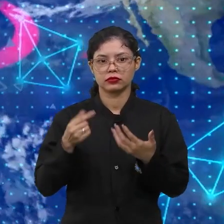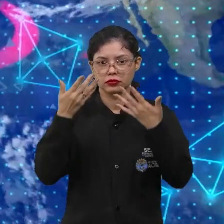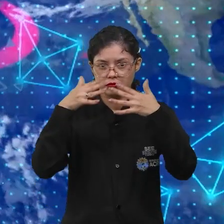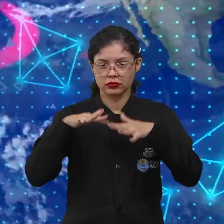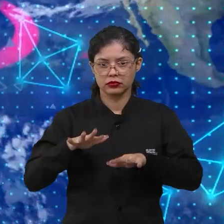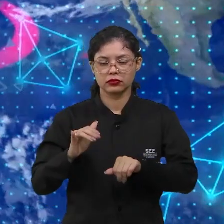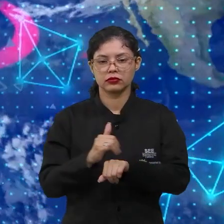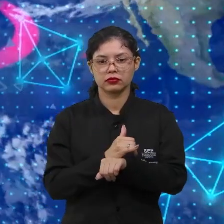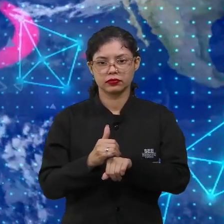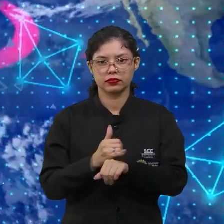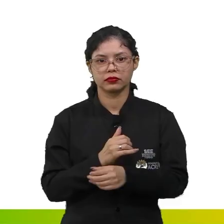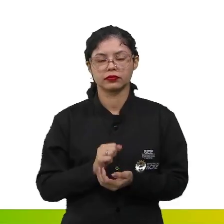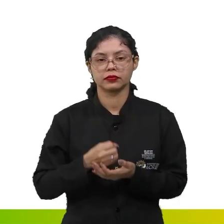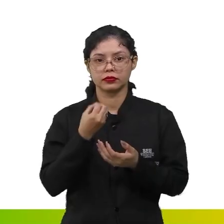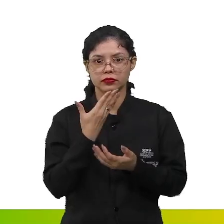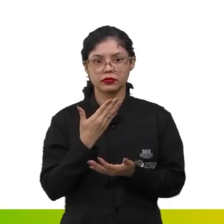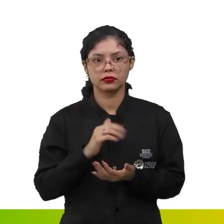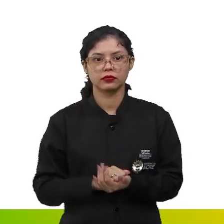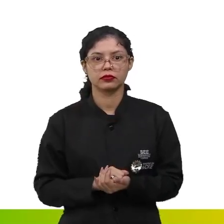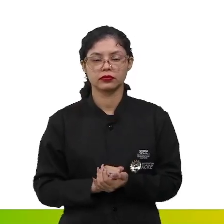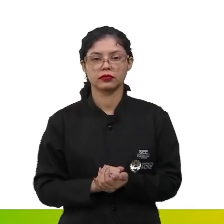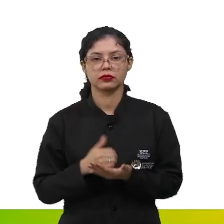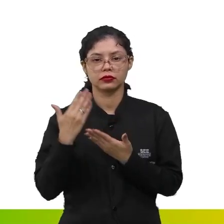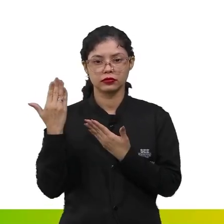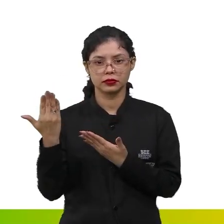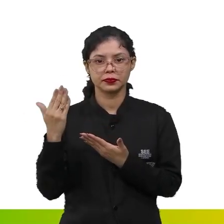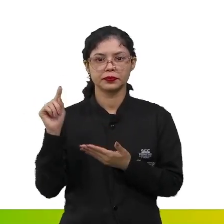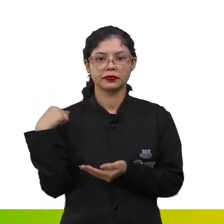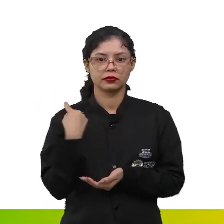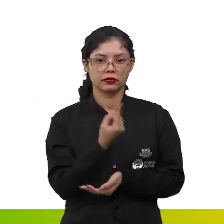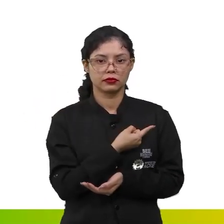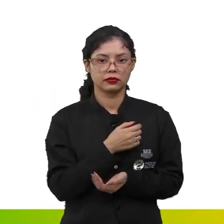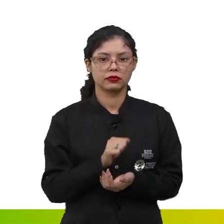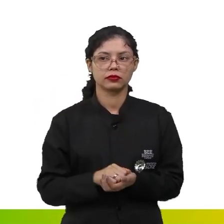naturais estratégicos. Bom, que fique registrado aqui